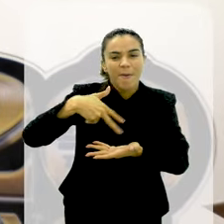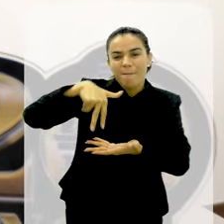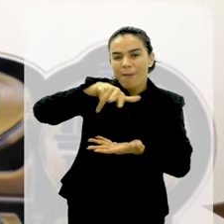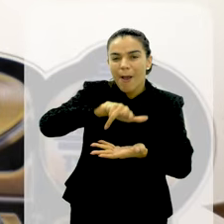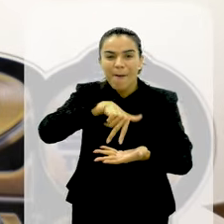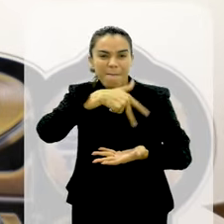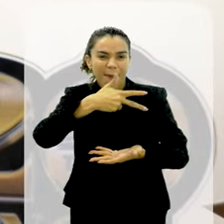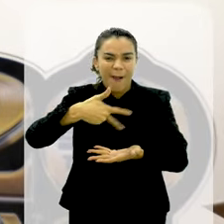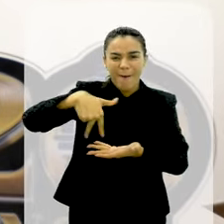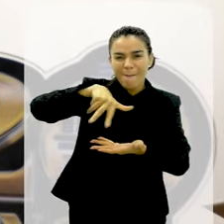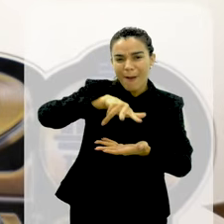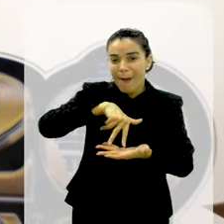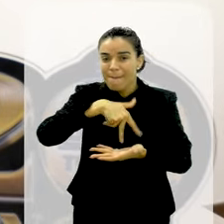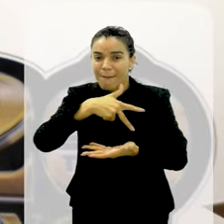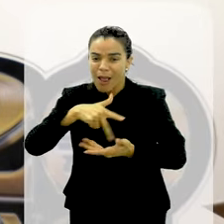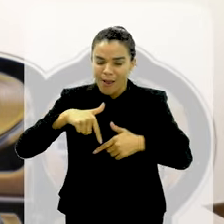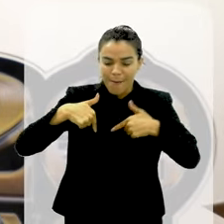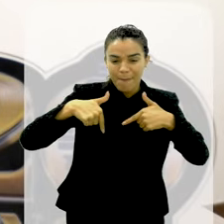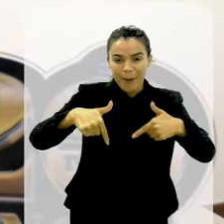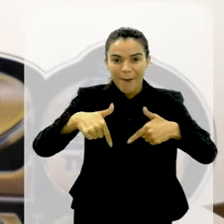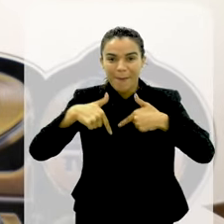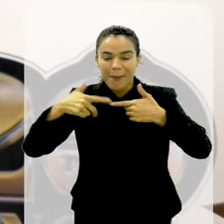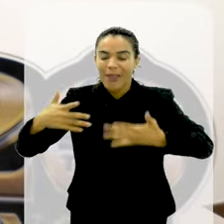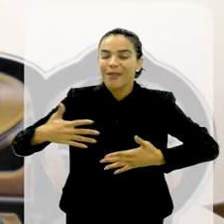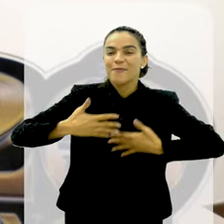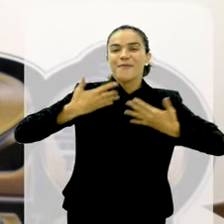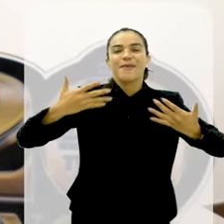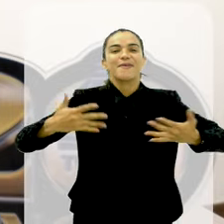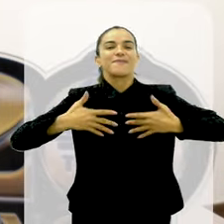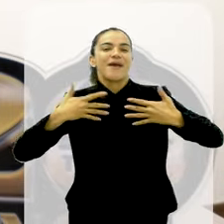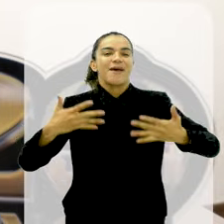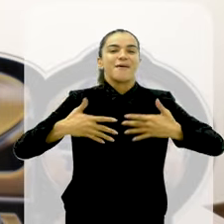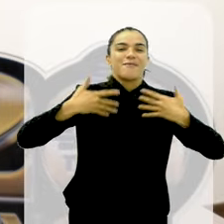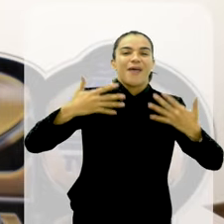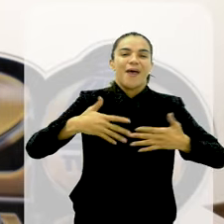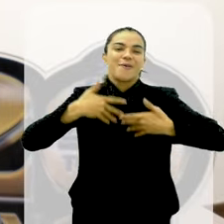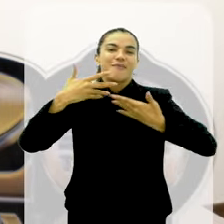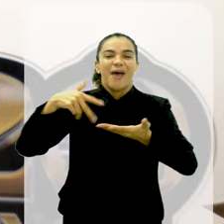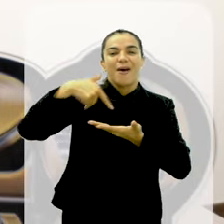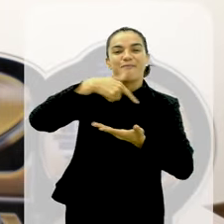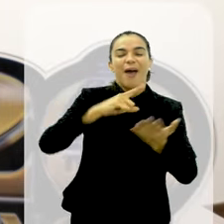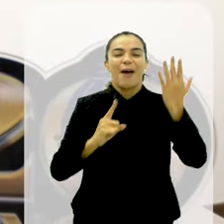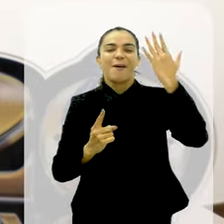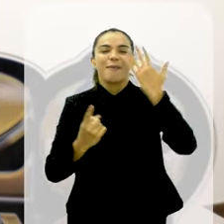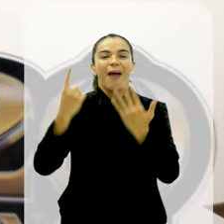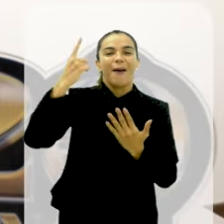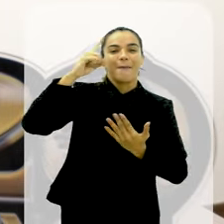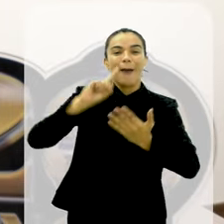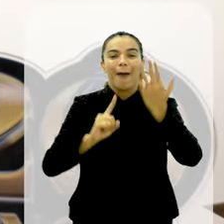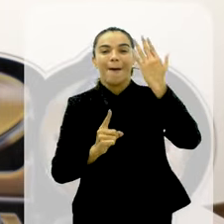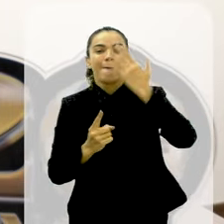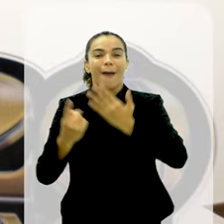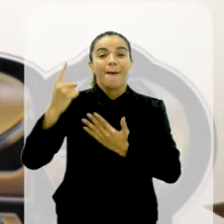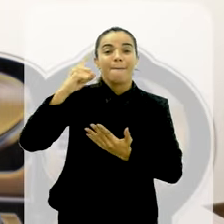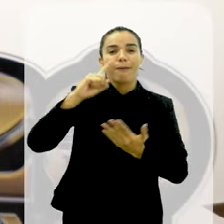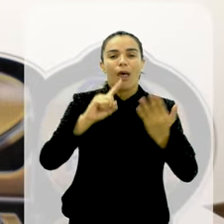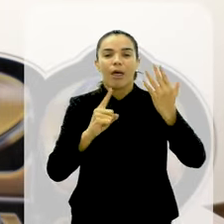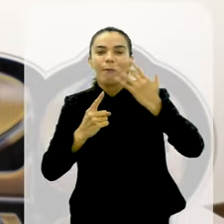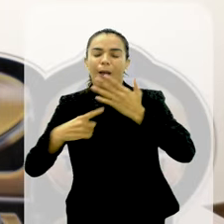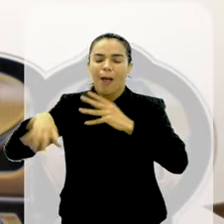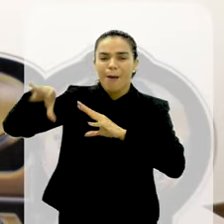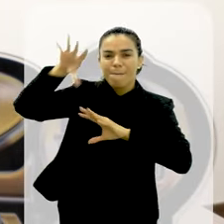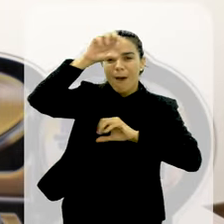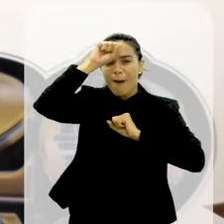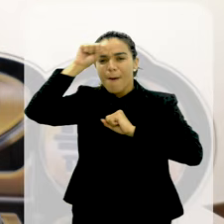da atuação, da alegria. Então, o carnaval, ele é um veículo